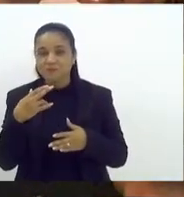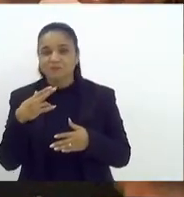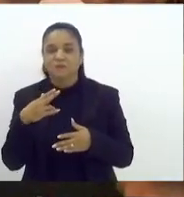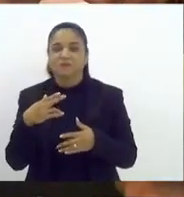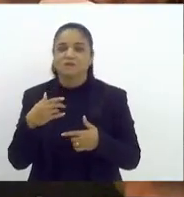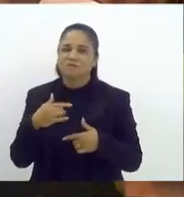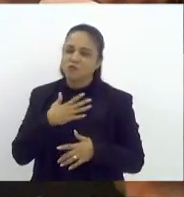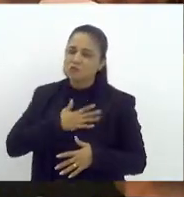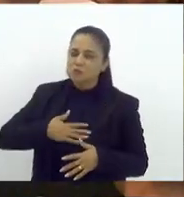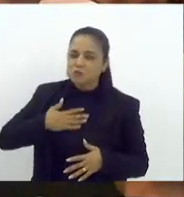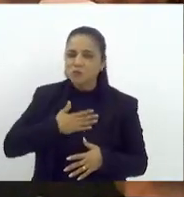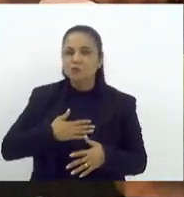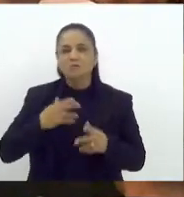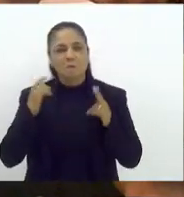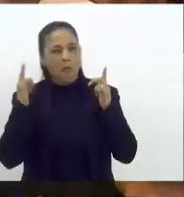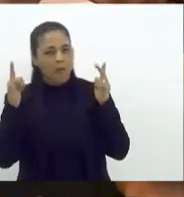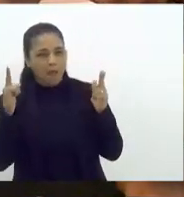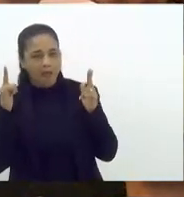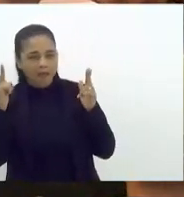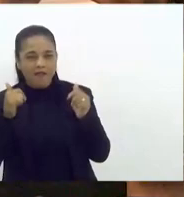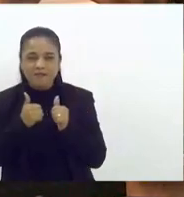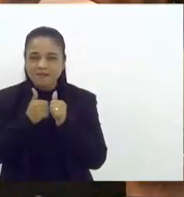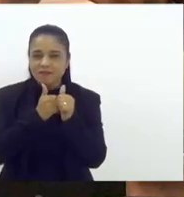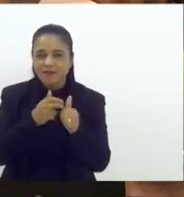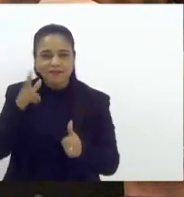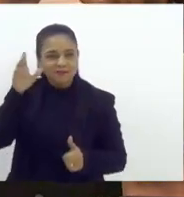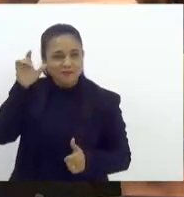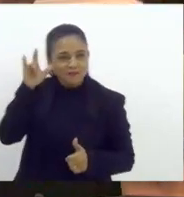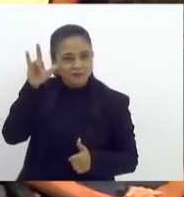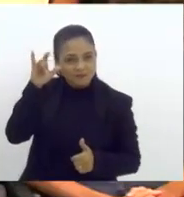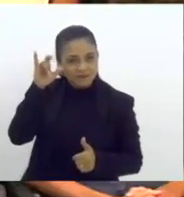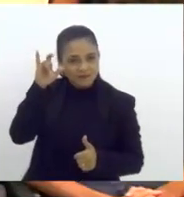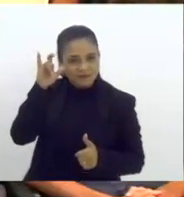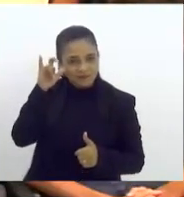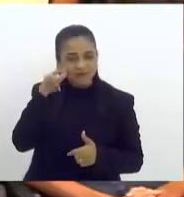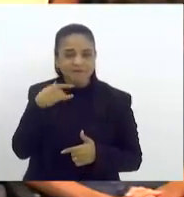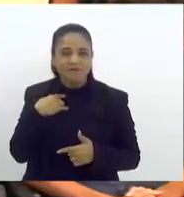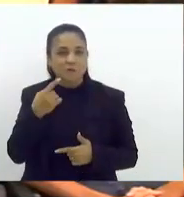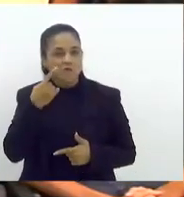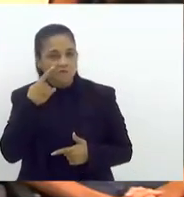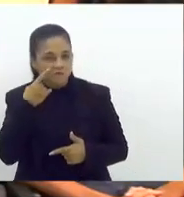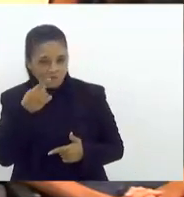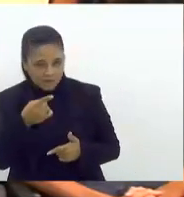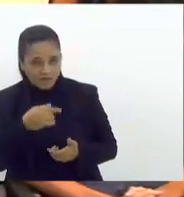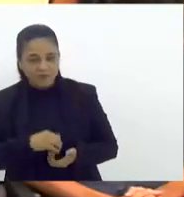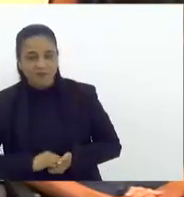que vocês curtam da mesma maneira segue a gente lá no Instagram que vocês vão ficar por dentro aí dos lançamentos